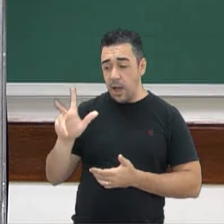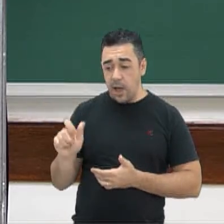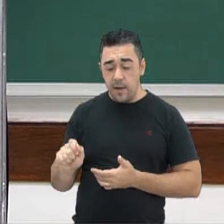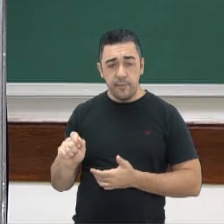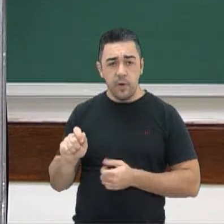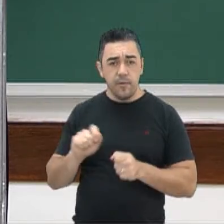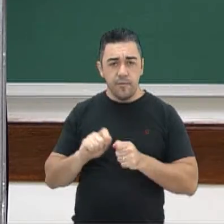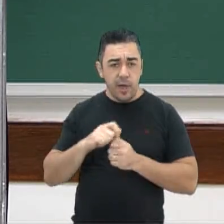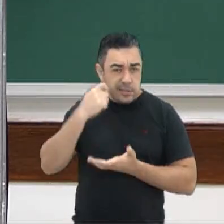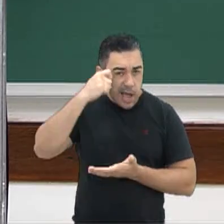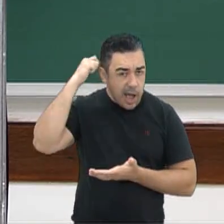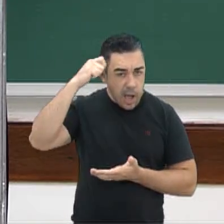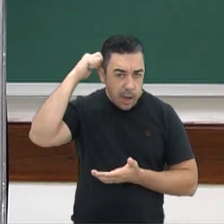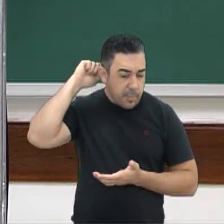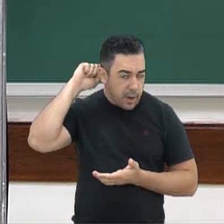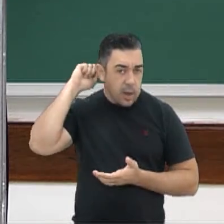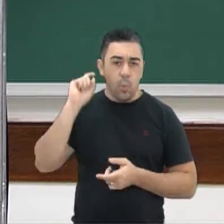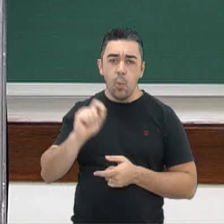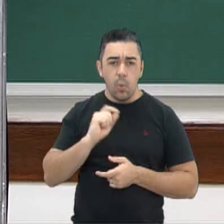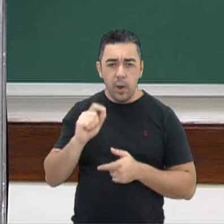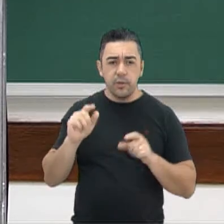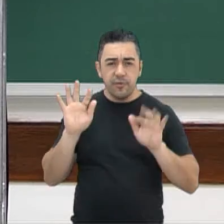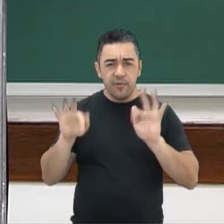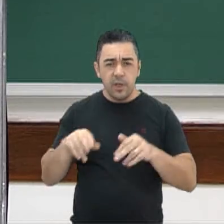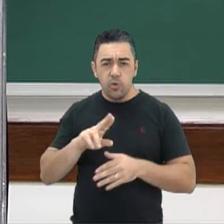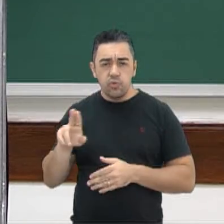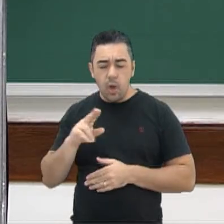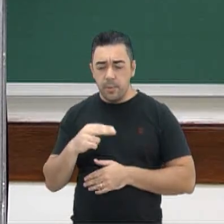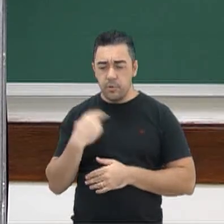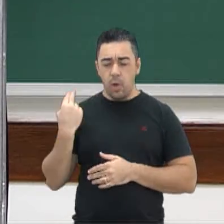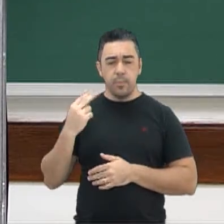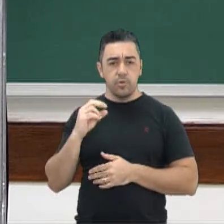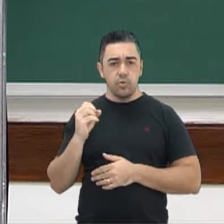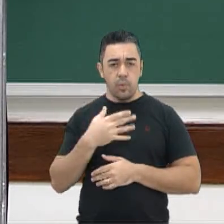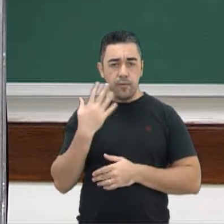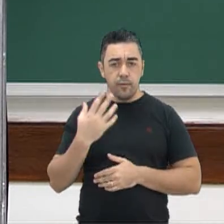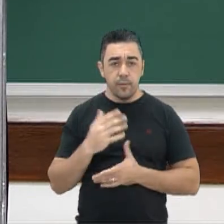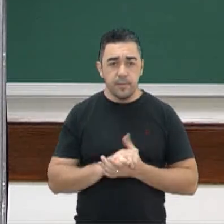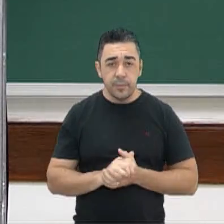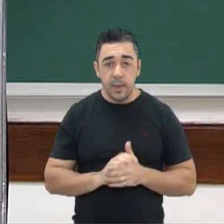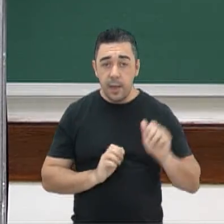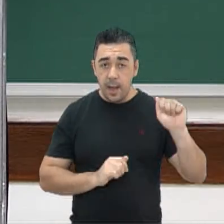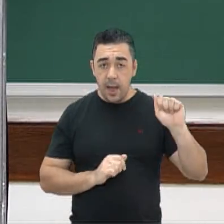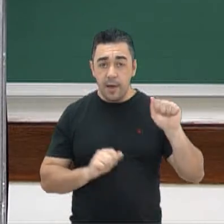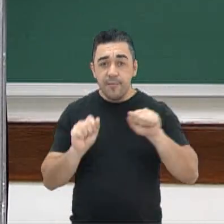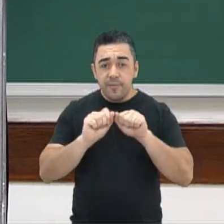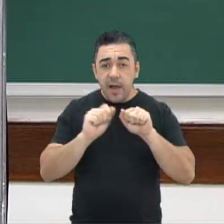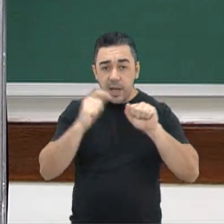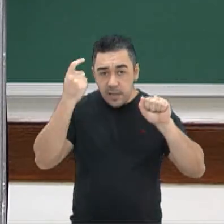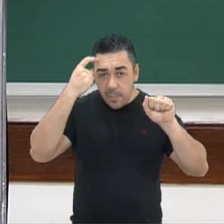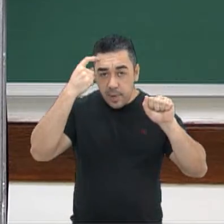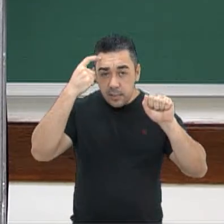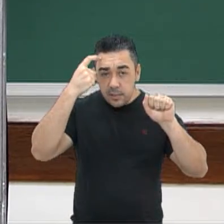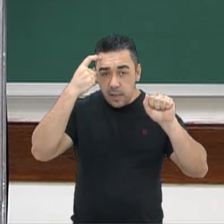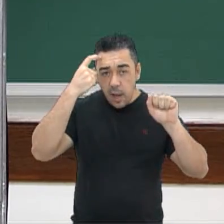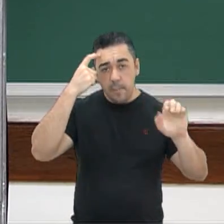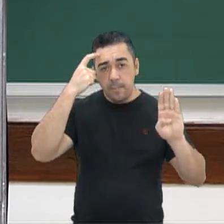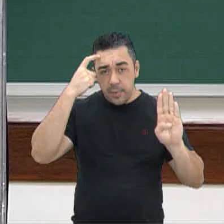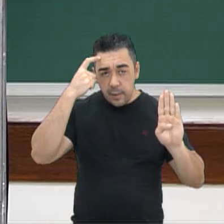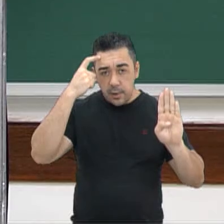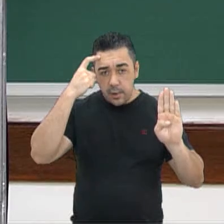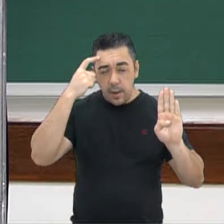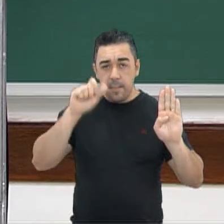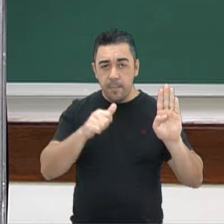feita a raspagem do cabelo do iniciado e que no final ele recebe o nome de santo é letra A, feitura de cabeça, será?